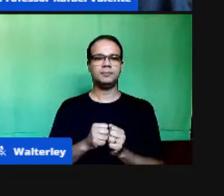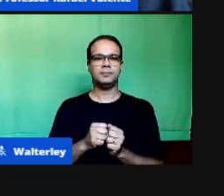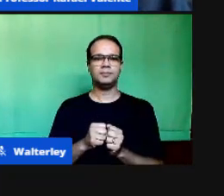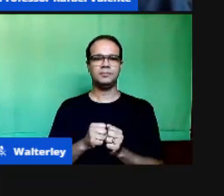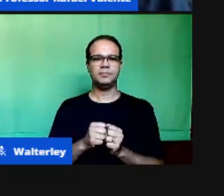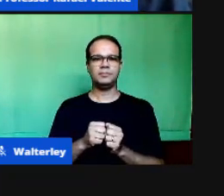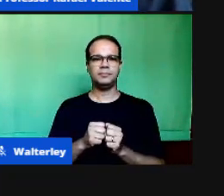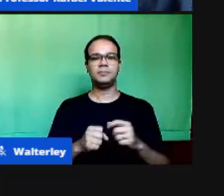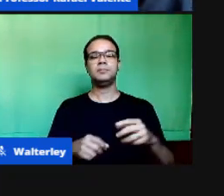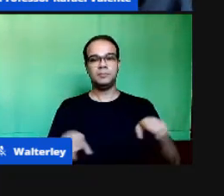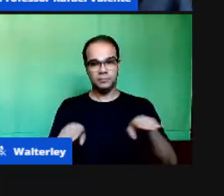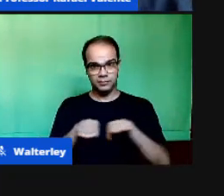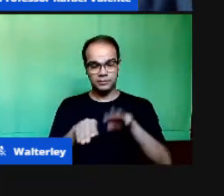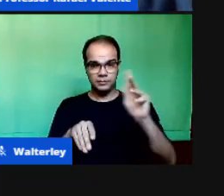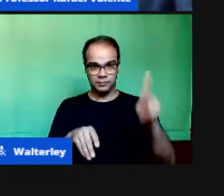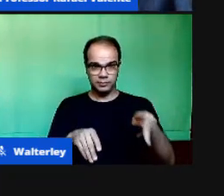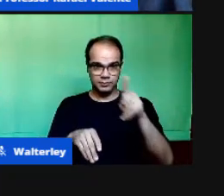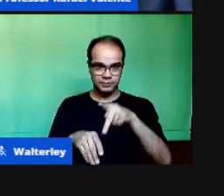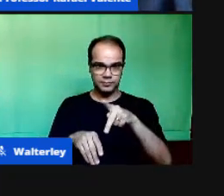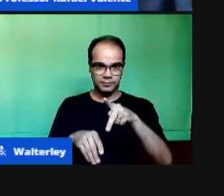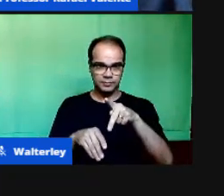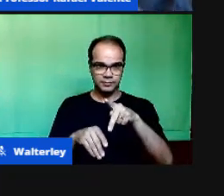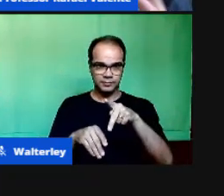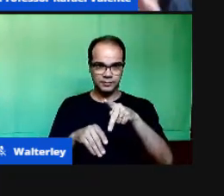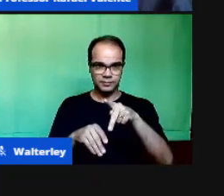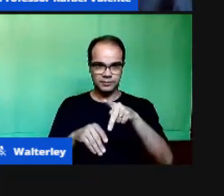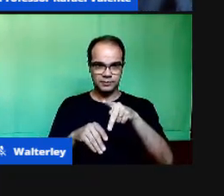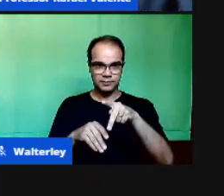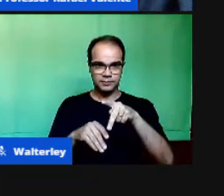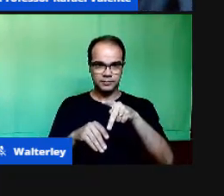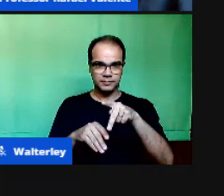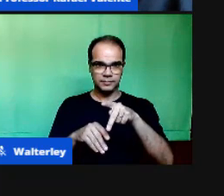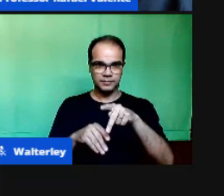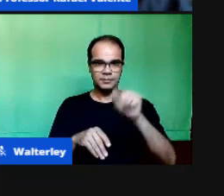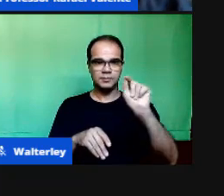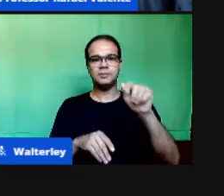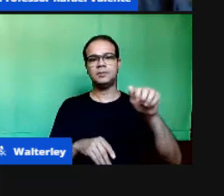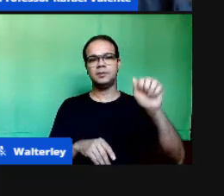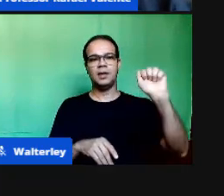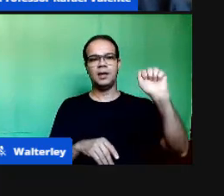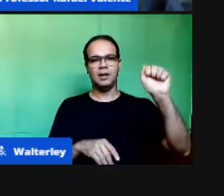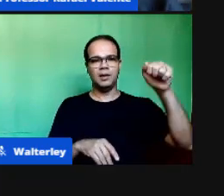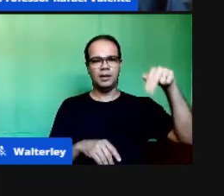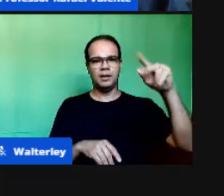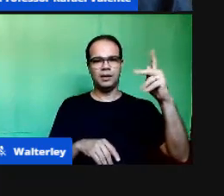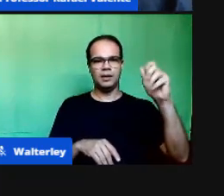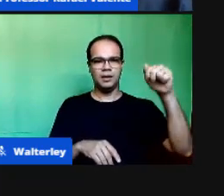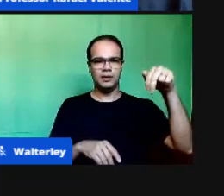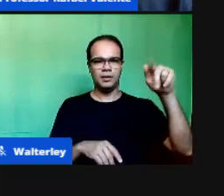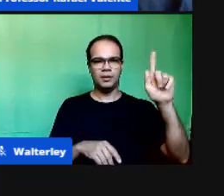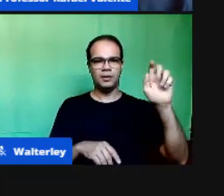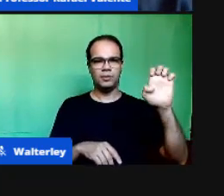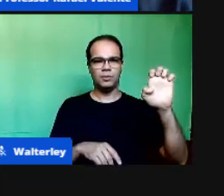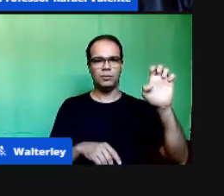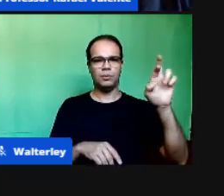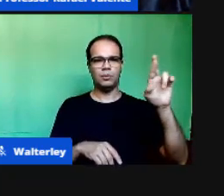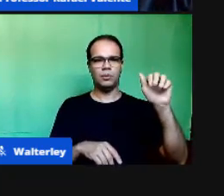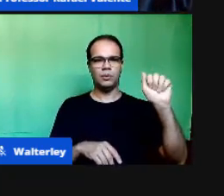docente no Centro Universitário Centro Universitário Anhanguera de Campo Grande. Próximo, por gentileza.